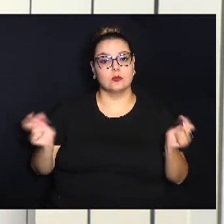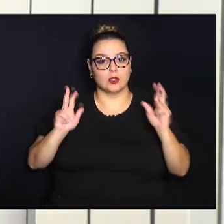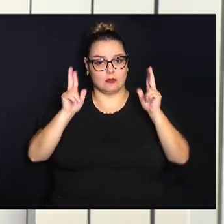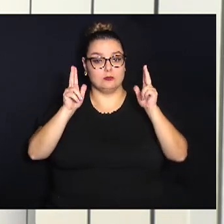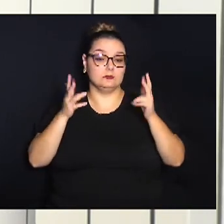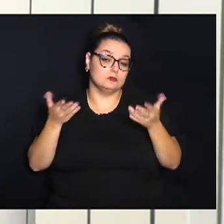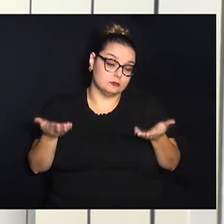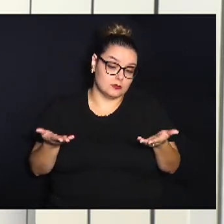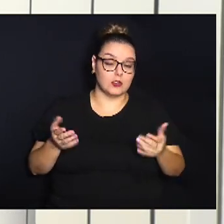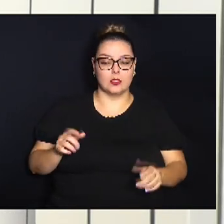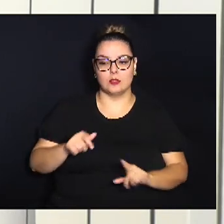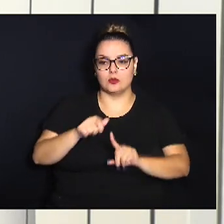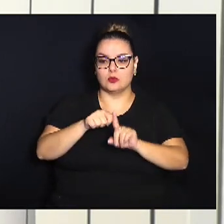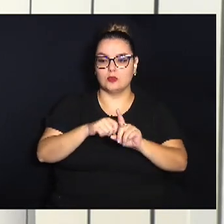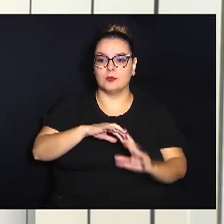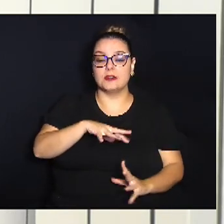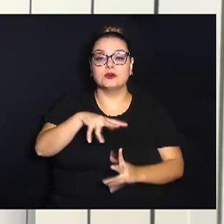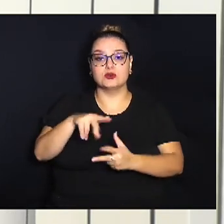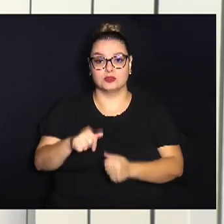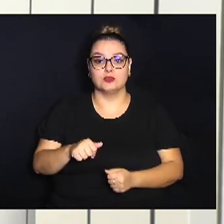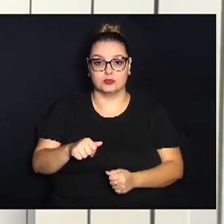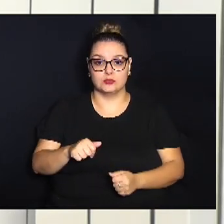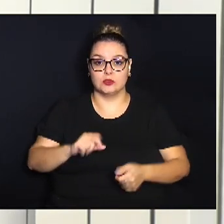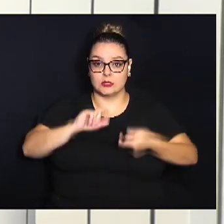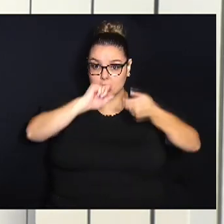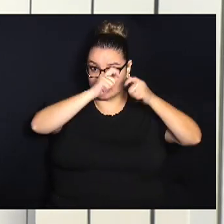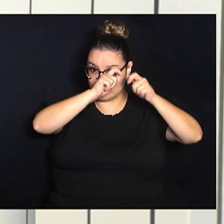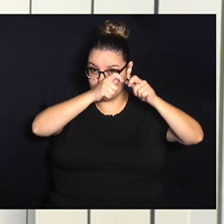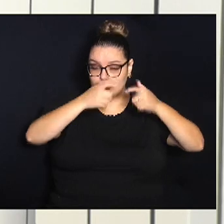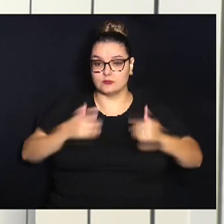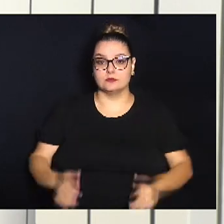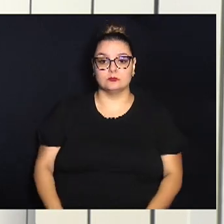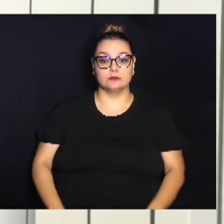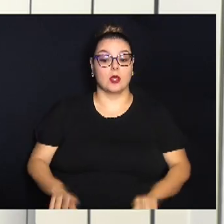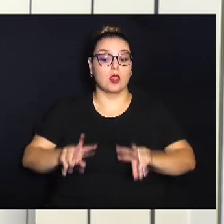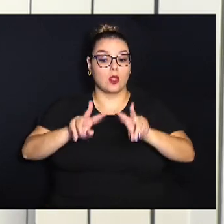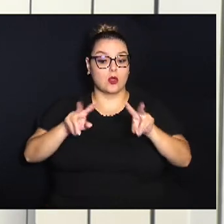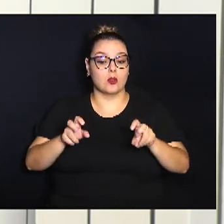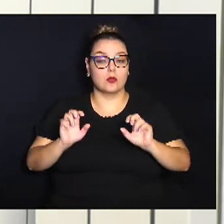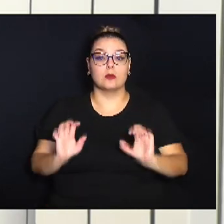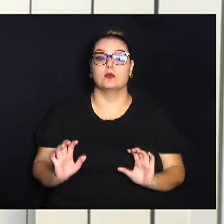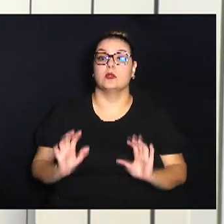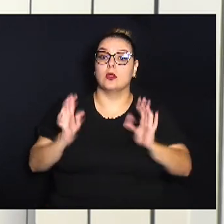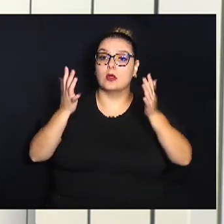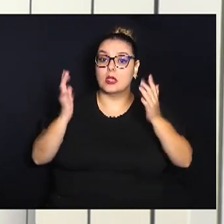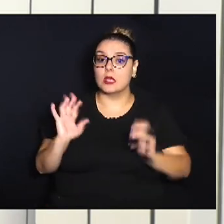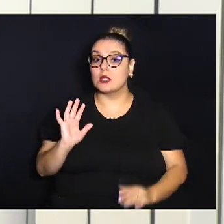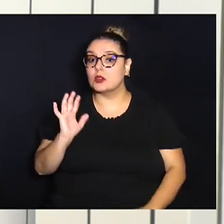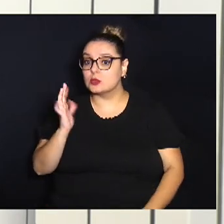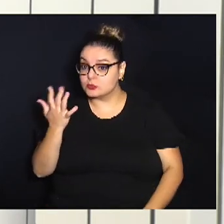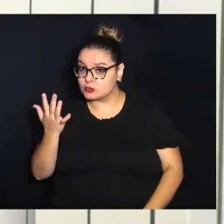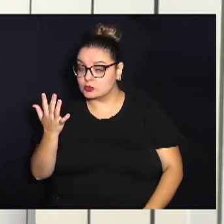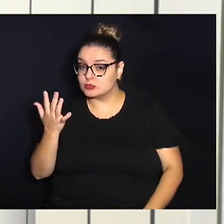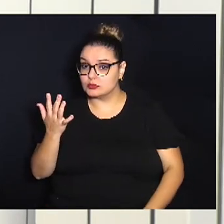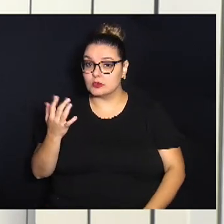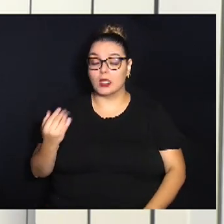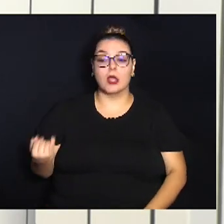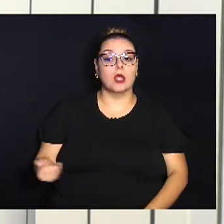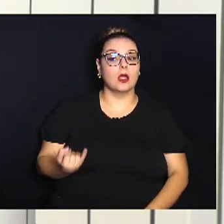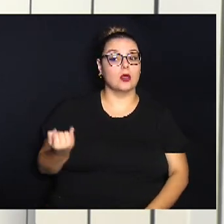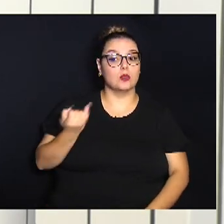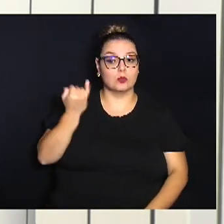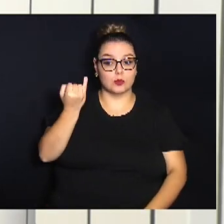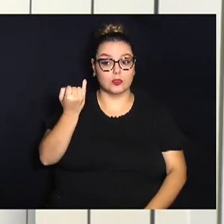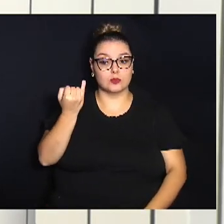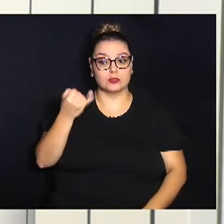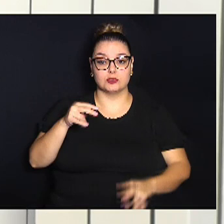que estamos no mês mundial deste transtorno. Então, sobre os eventos que estão acontecendo, a importância